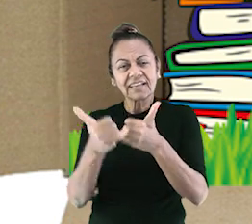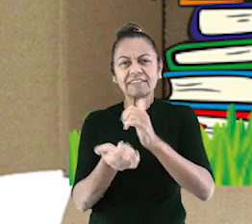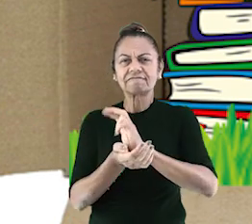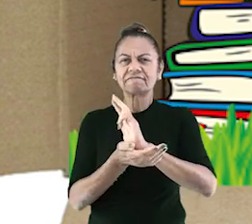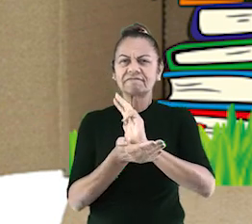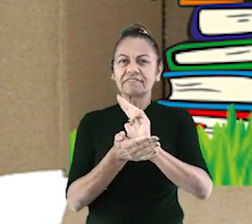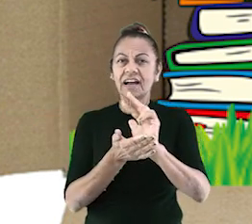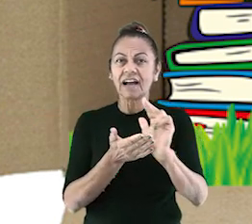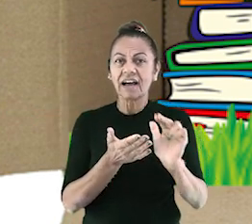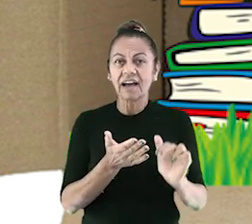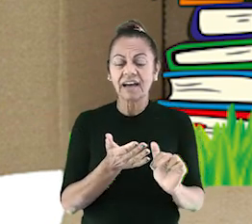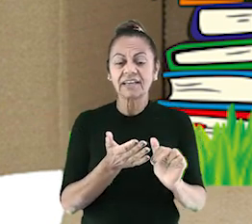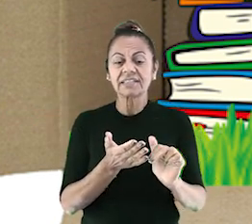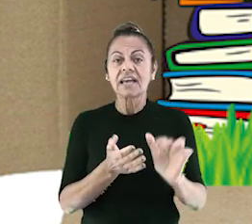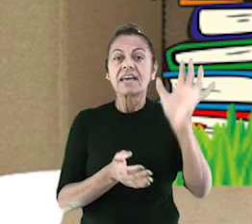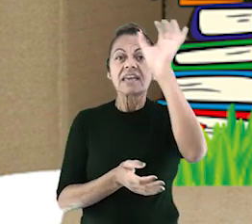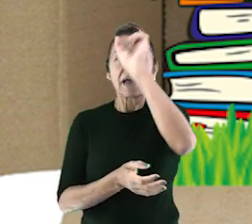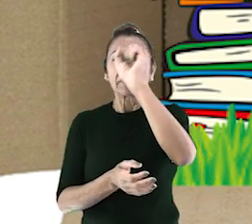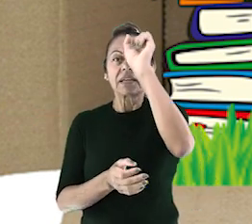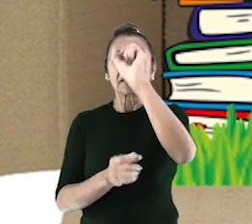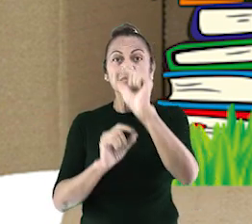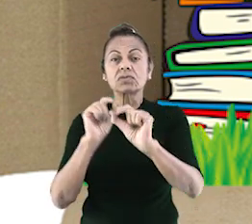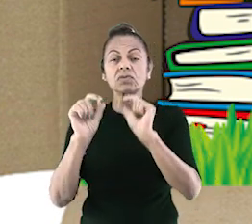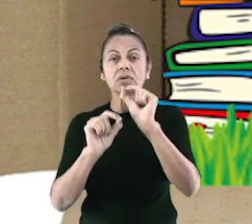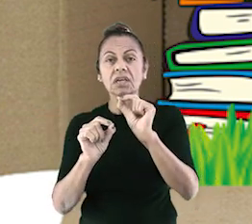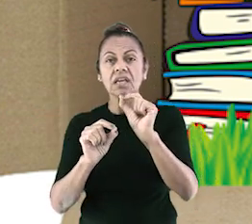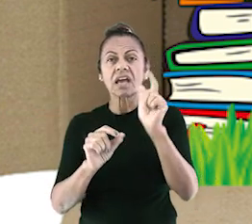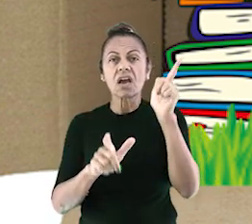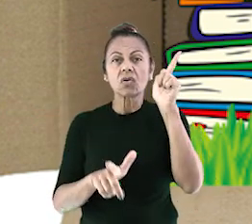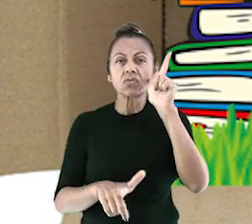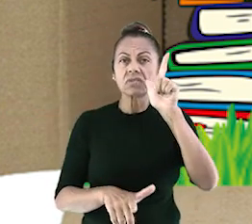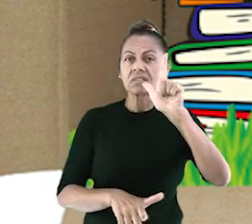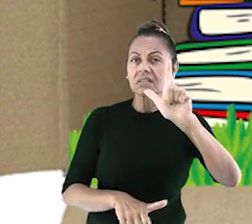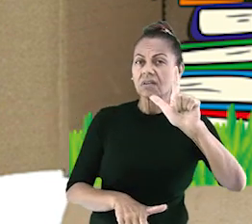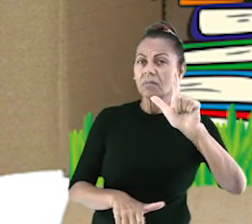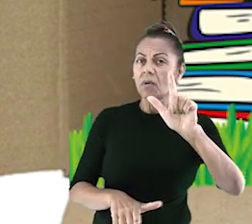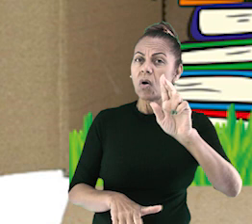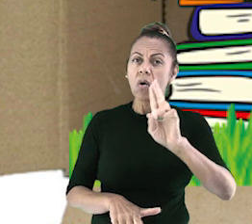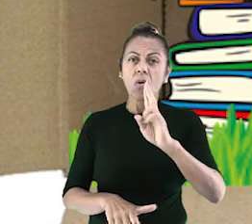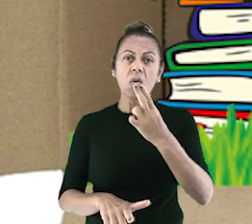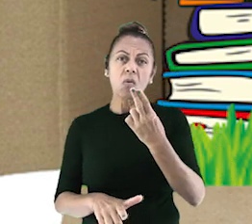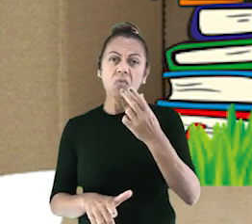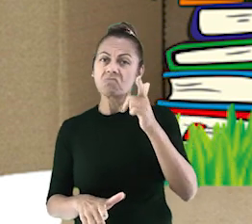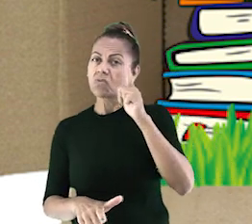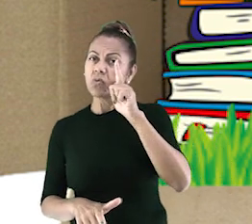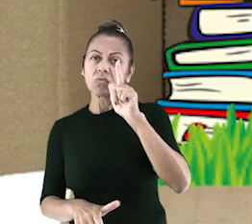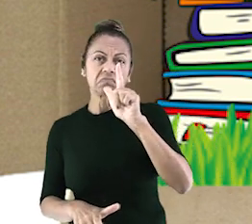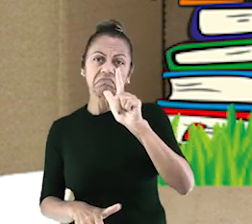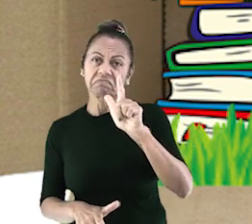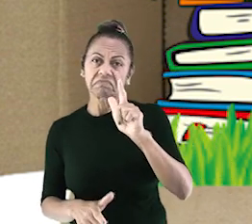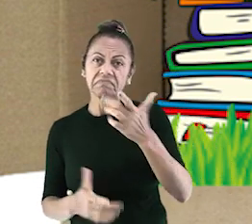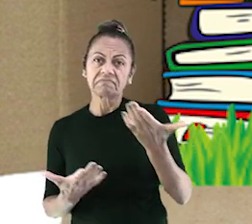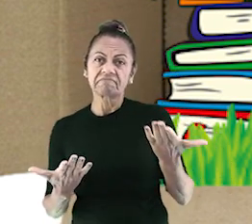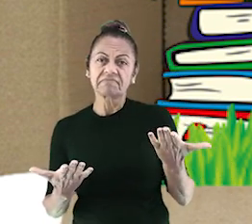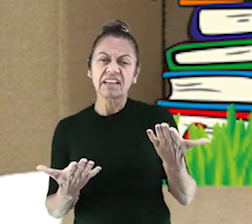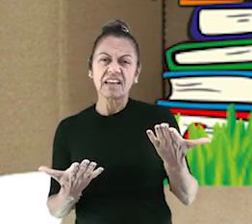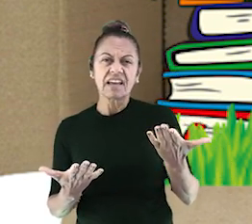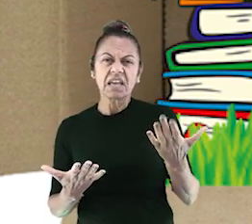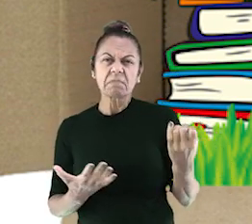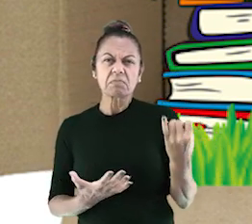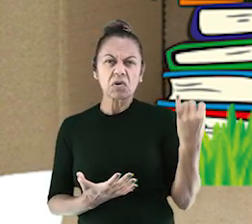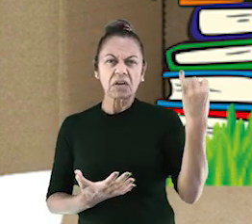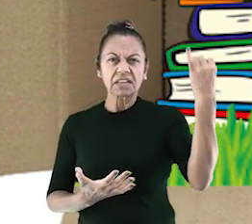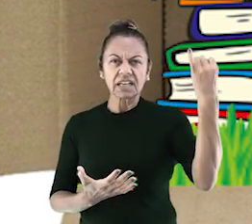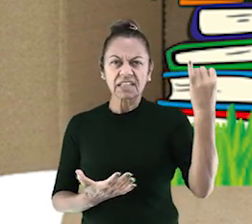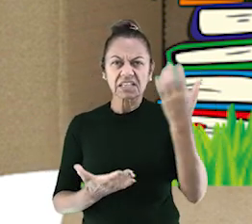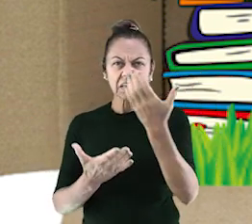Nós brincamos e aprendemos o que conseguimos ou não fazer. E que não se trata de perder